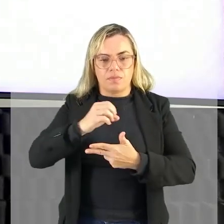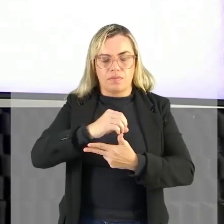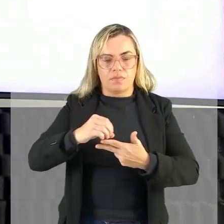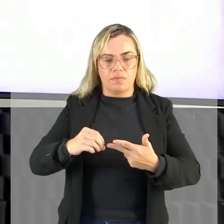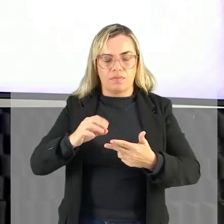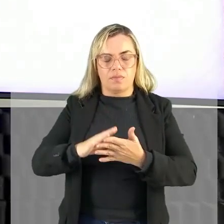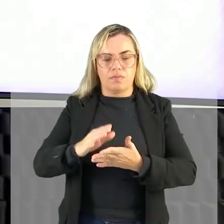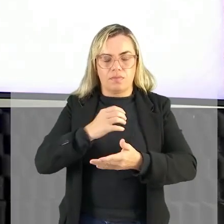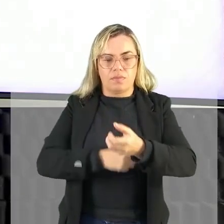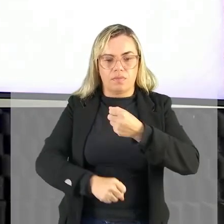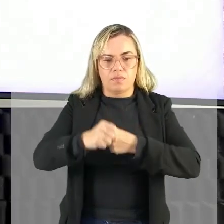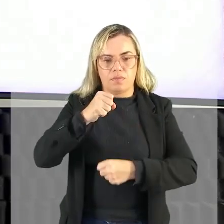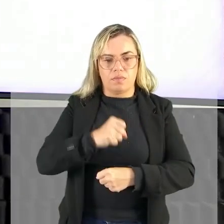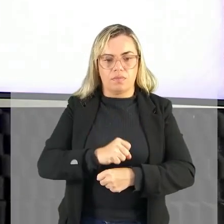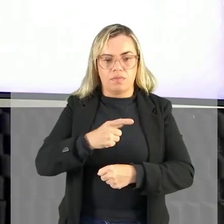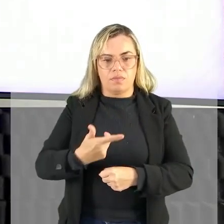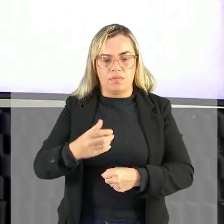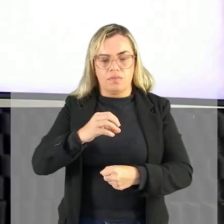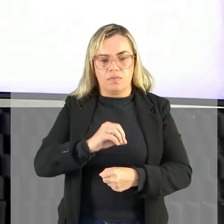2022,